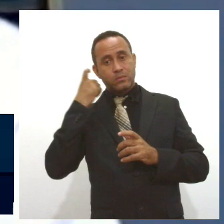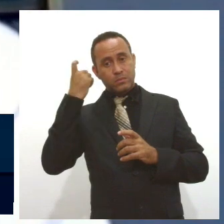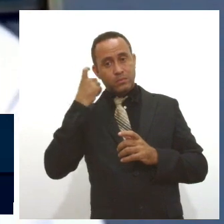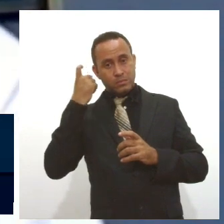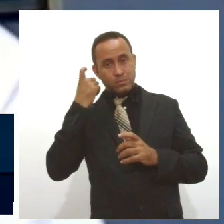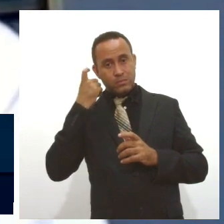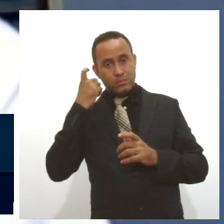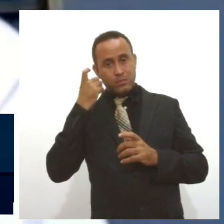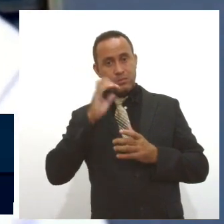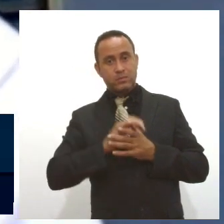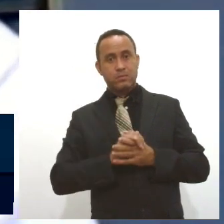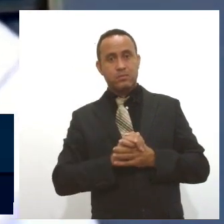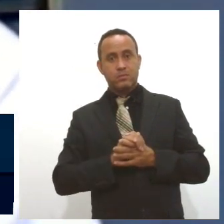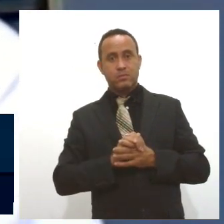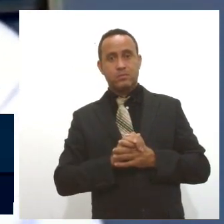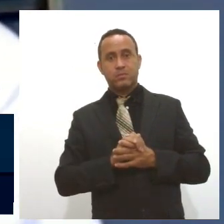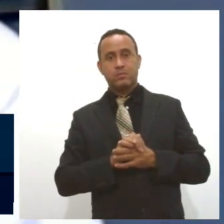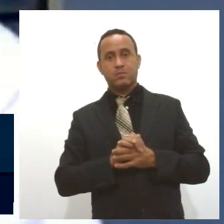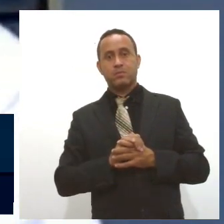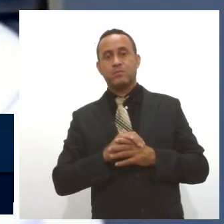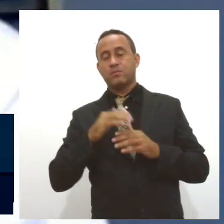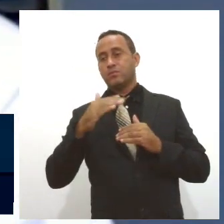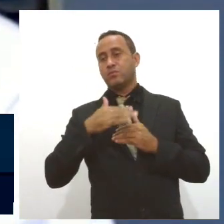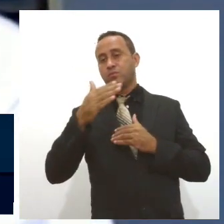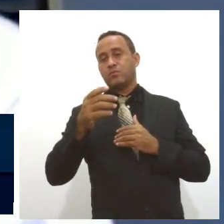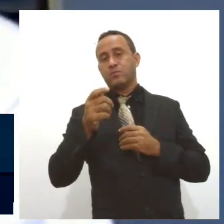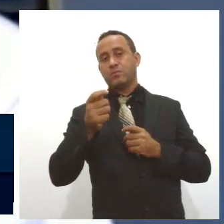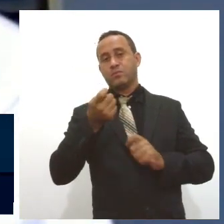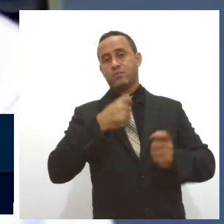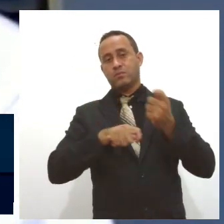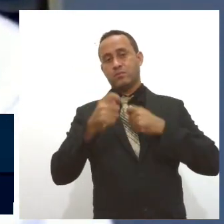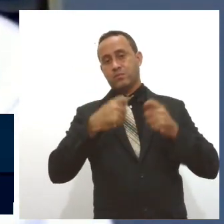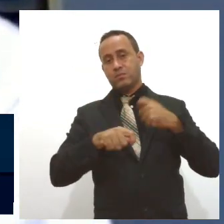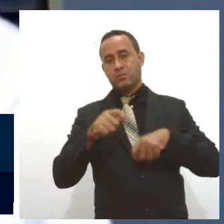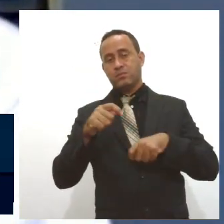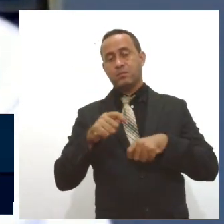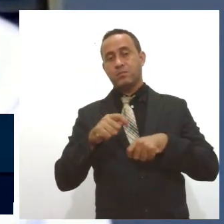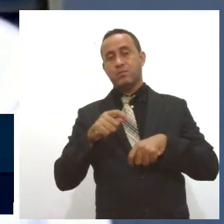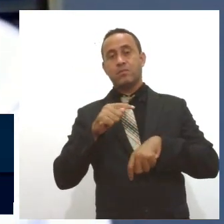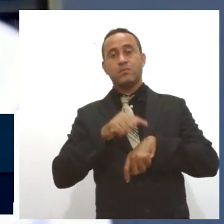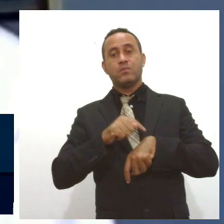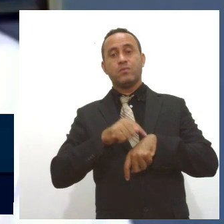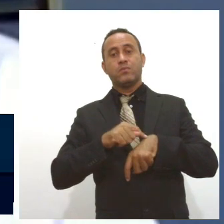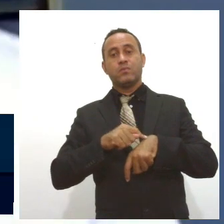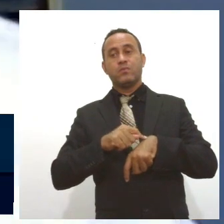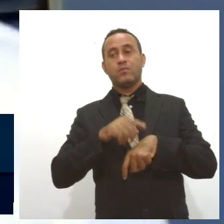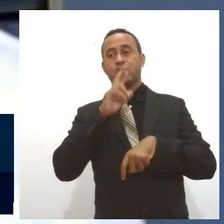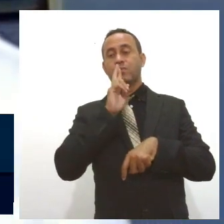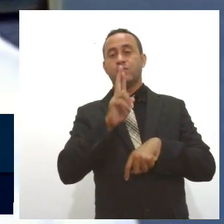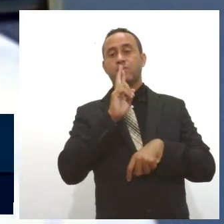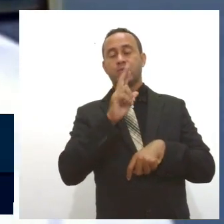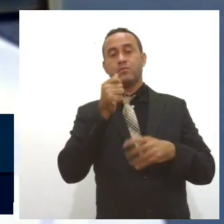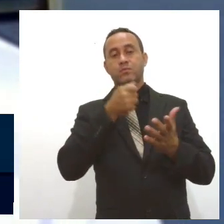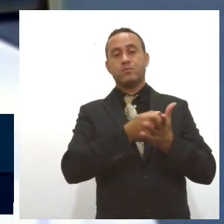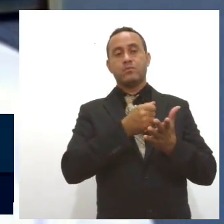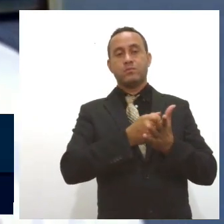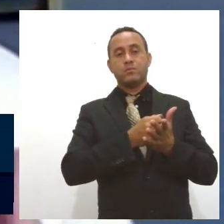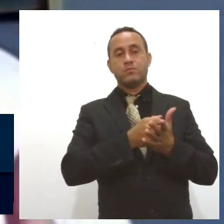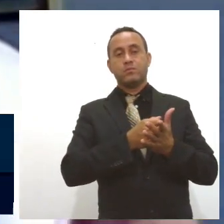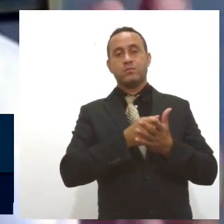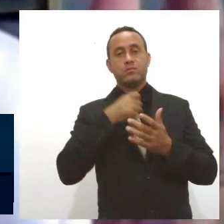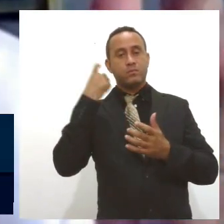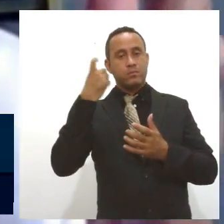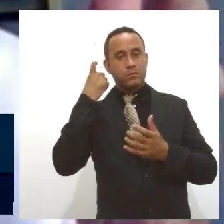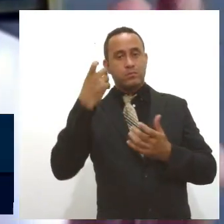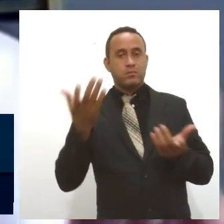que ele não será, estará mais à frente da administração na hora da prestação de contas desses recursos, ele tem essa